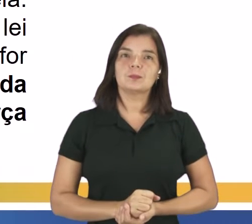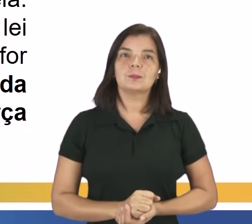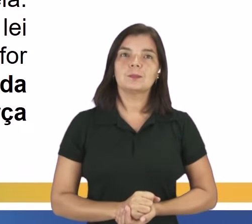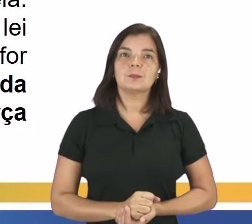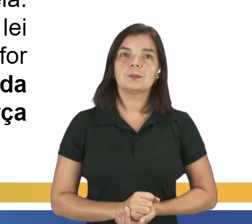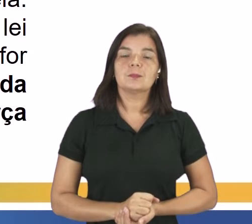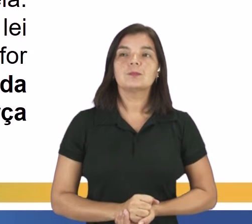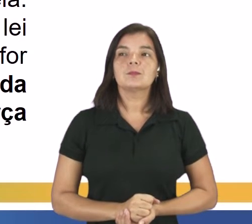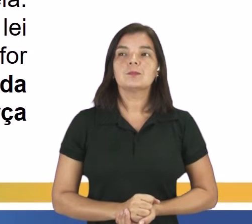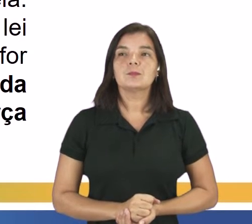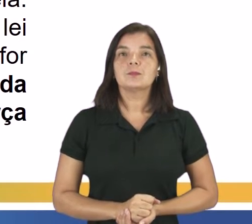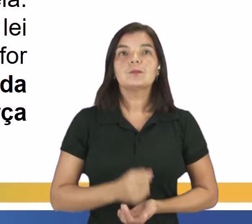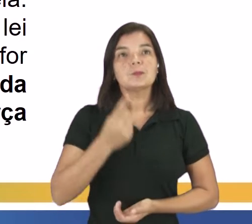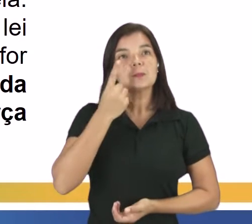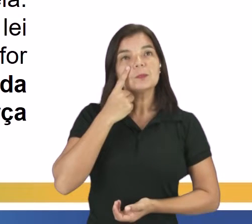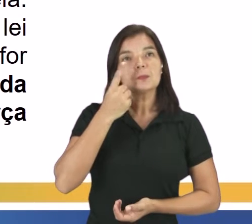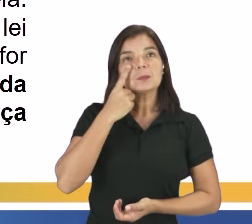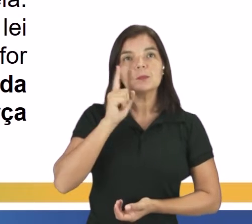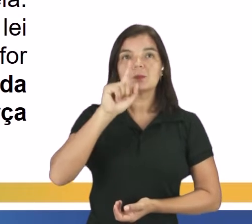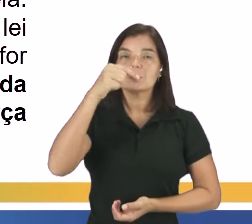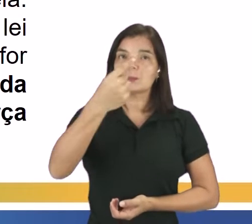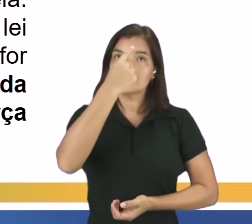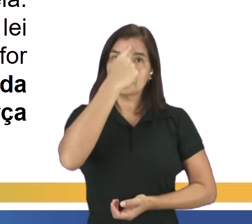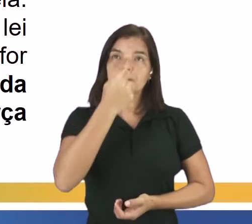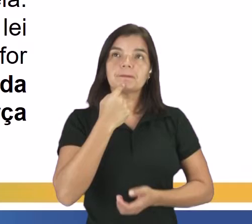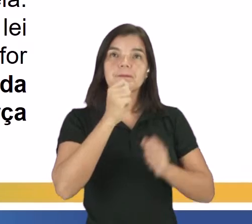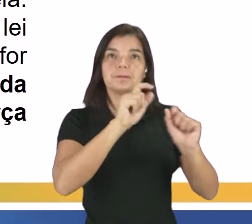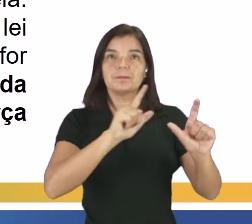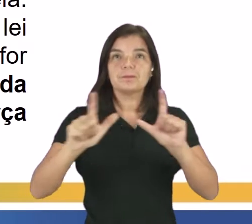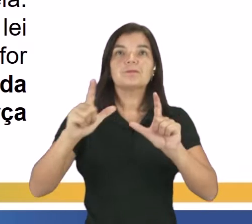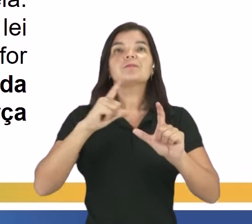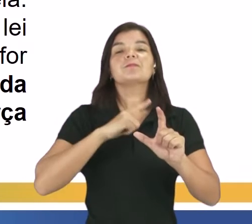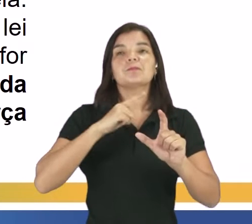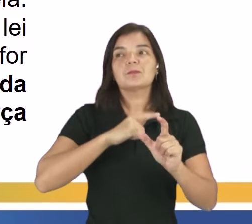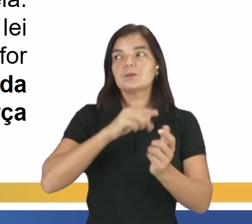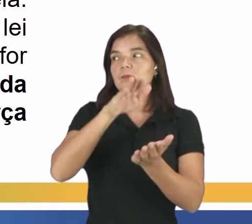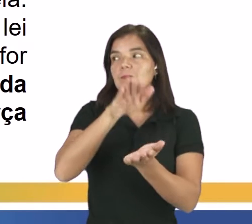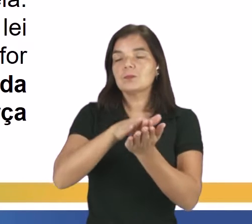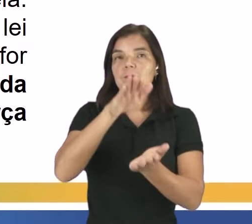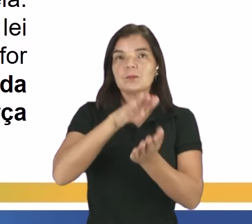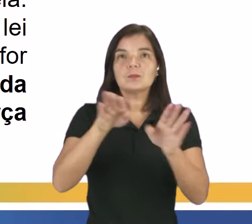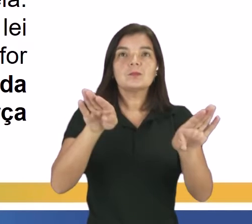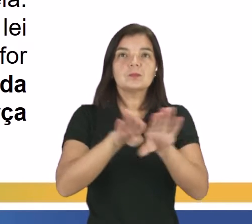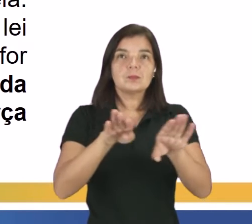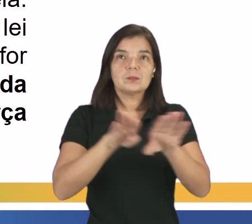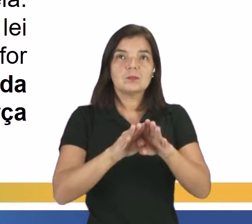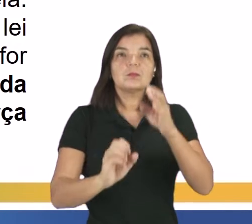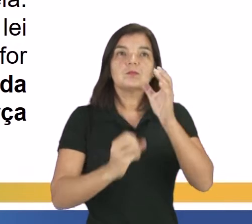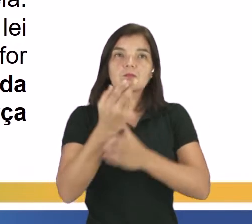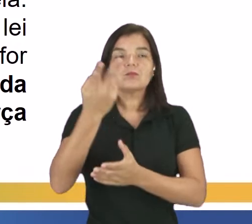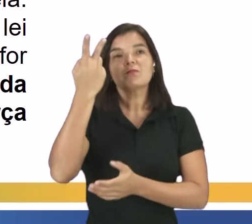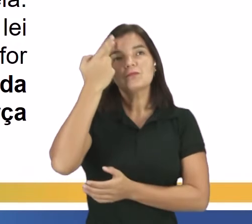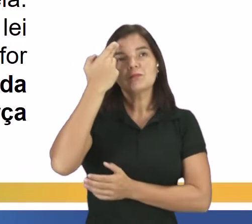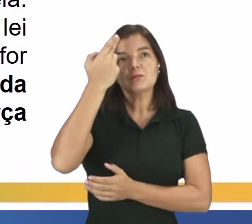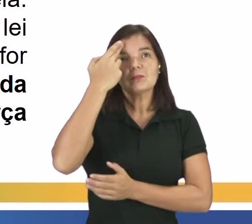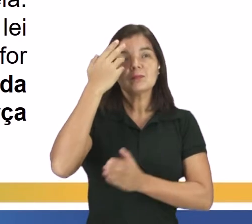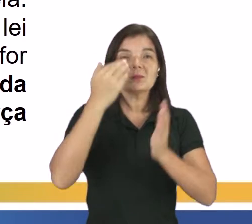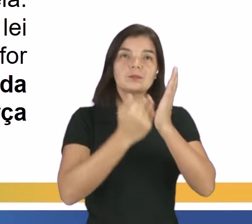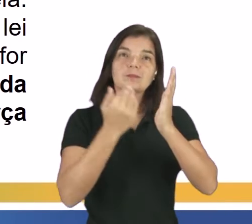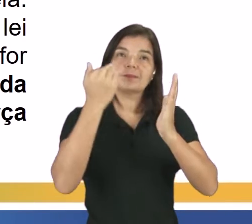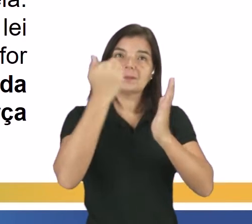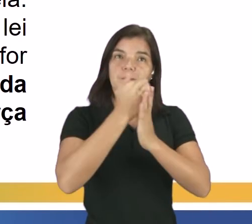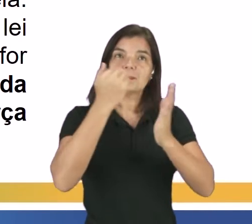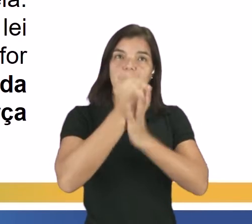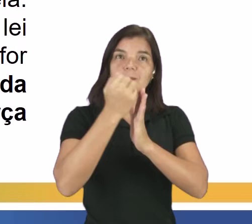equilíbrio. Observe a próxima figura. Nós temos aí nela uma mola em seu formato original e